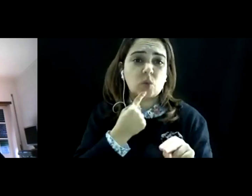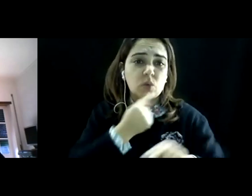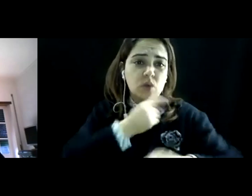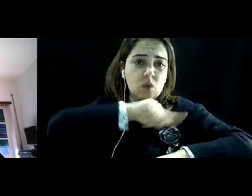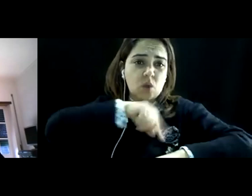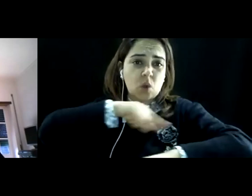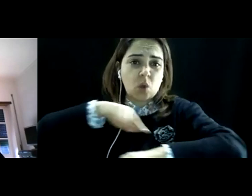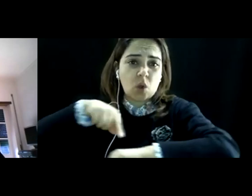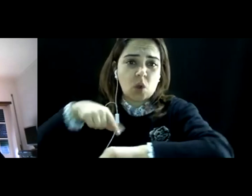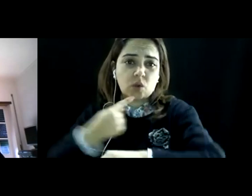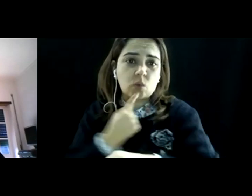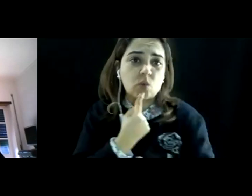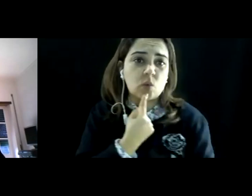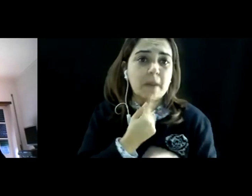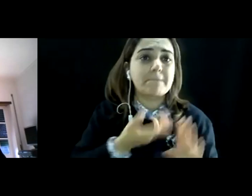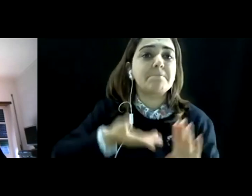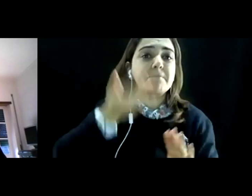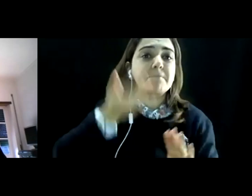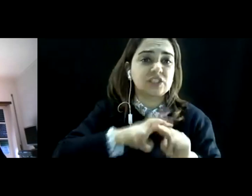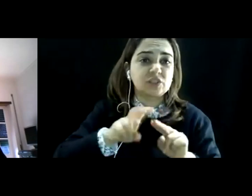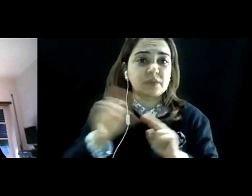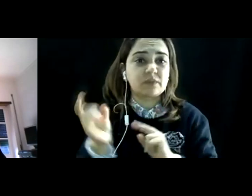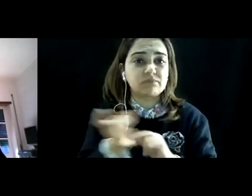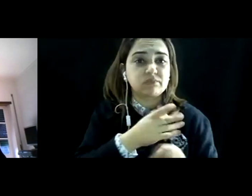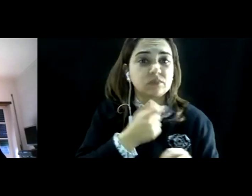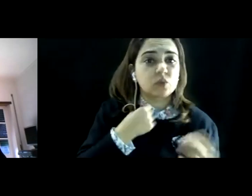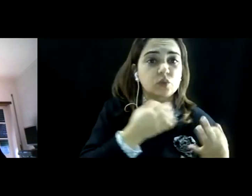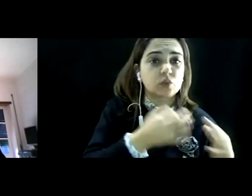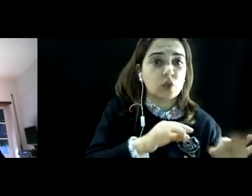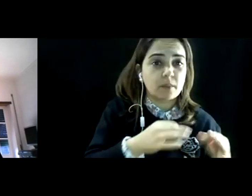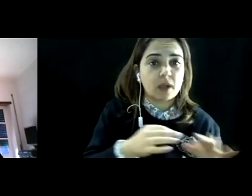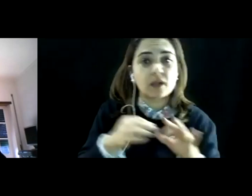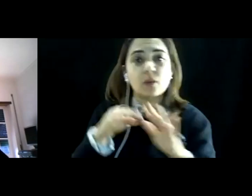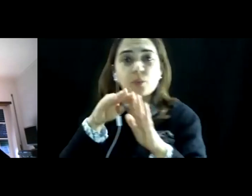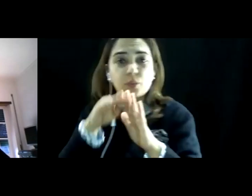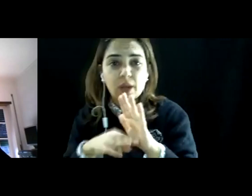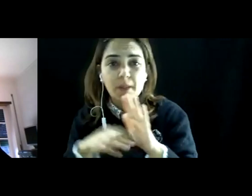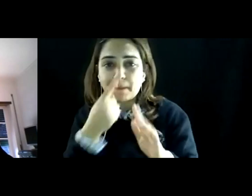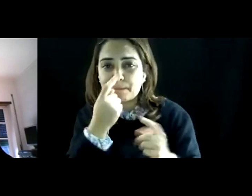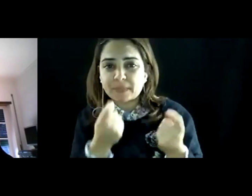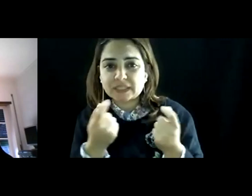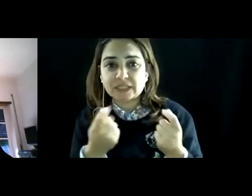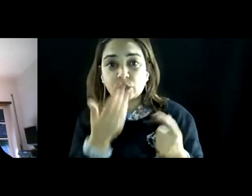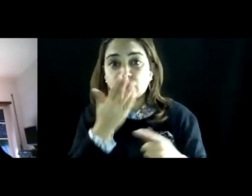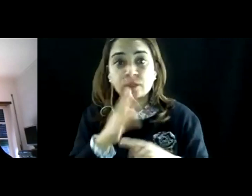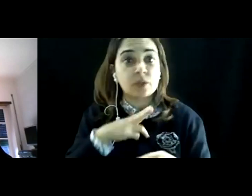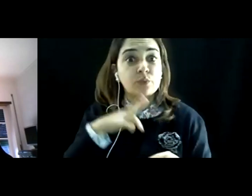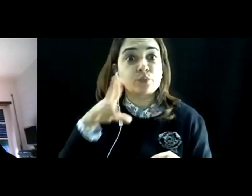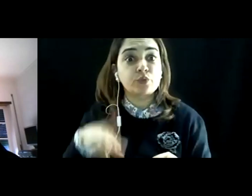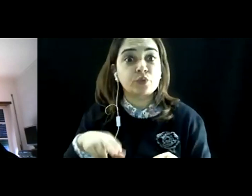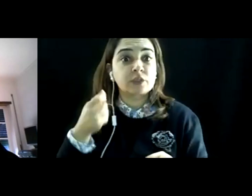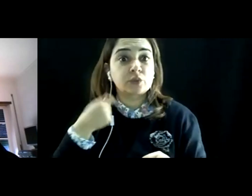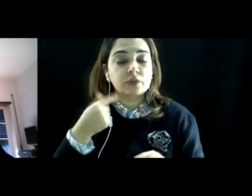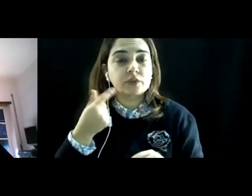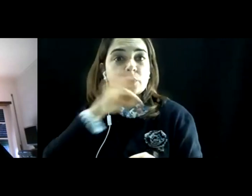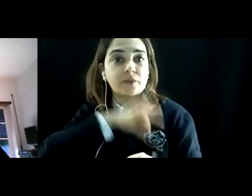gerais ou mais, provavelmente têm mais, têm conteúdos programáticos que são muito semelhantes. Aliás, o português dos profissionais tem o